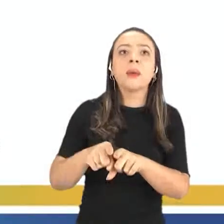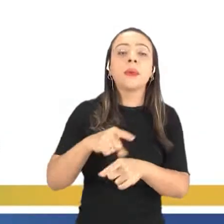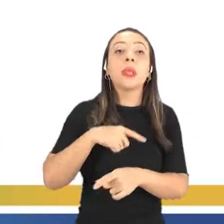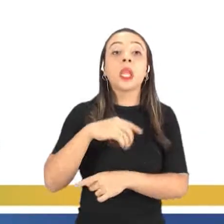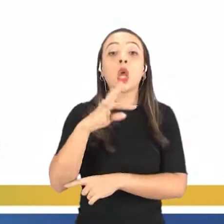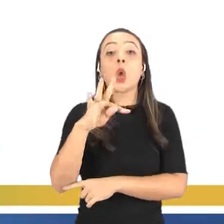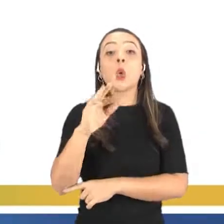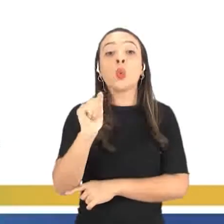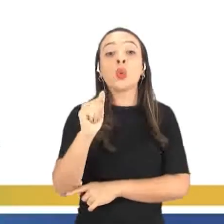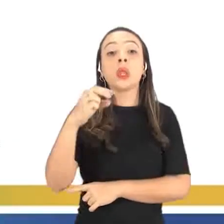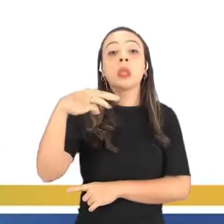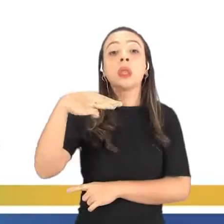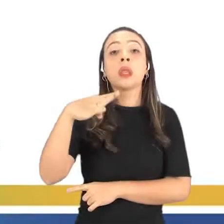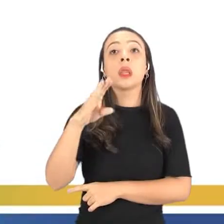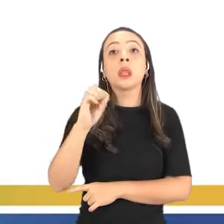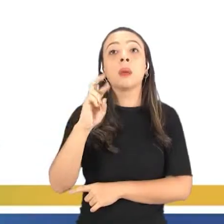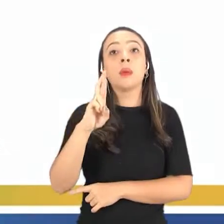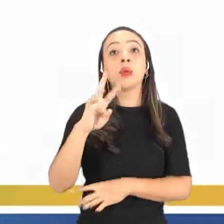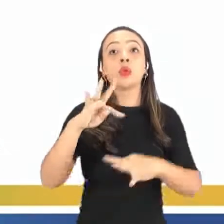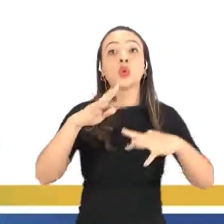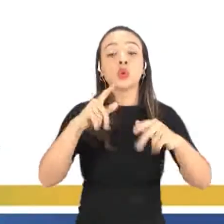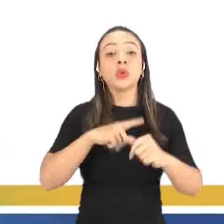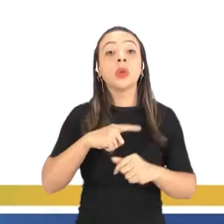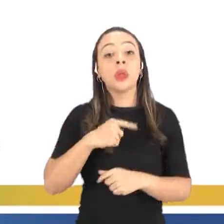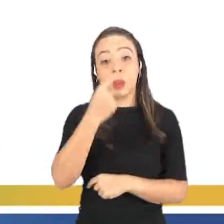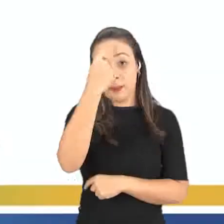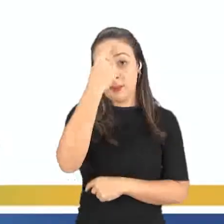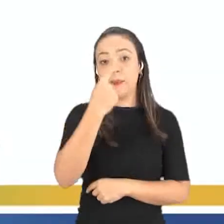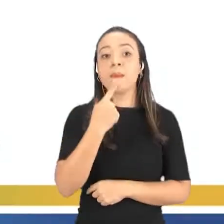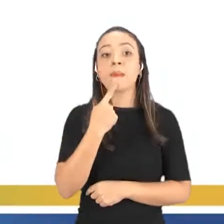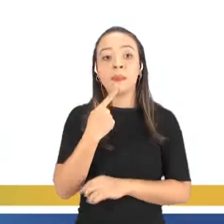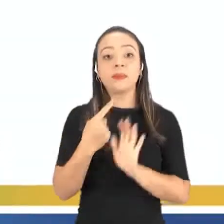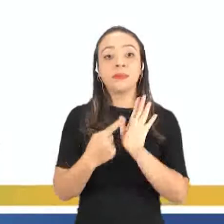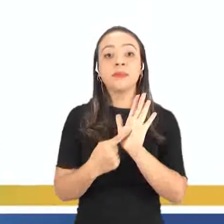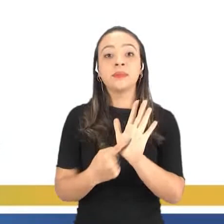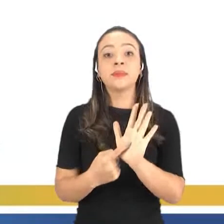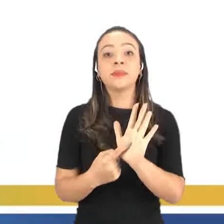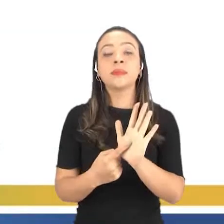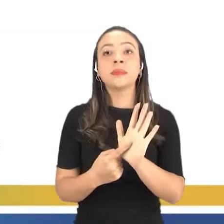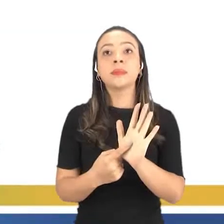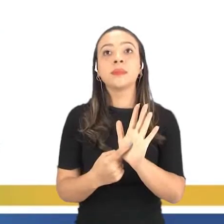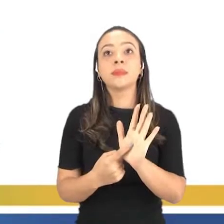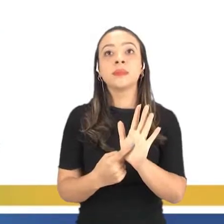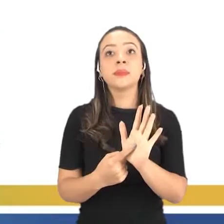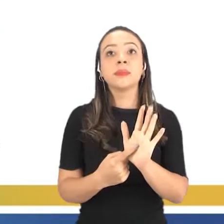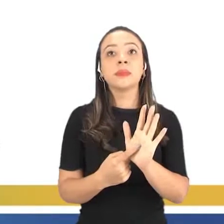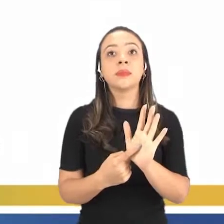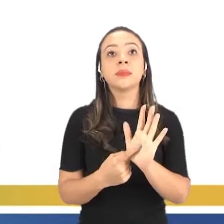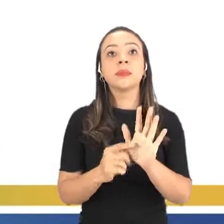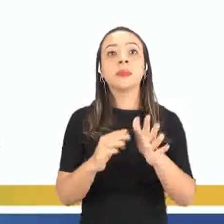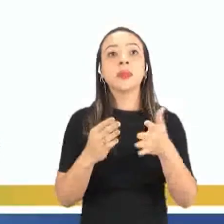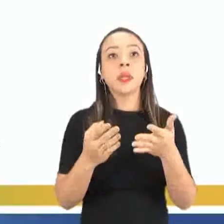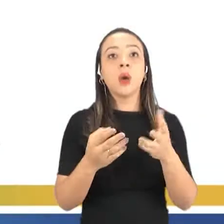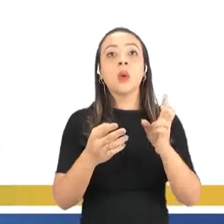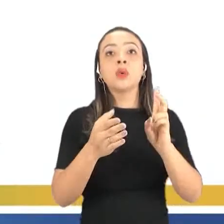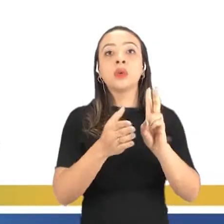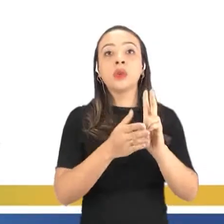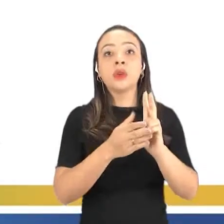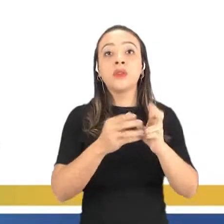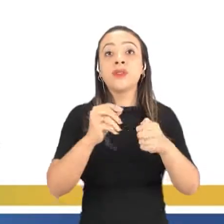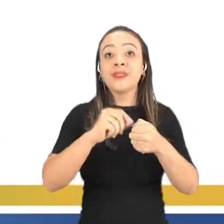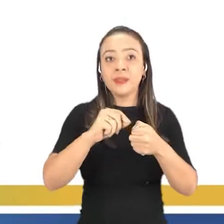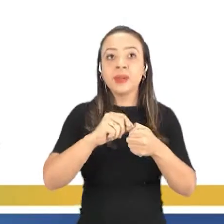tambor. Todos esses aí estão exemplificados com as imagens ao lado, certo? Acompanhe aqui. O tambor, os indígenas